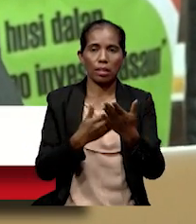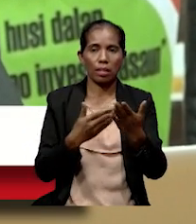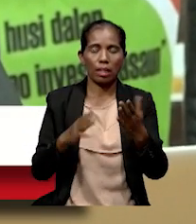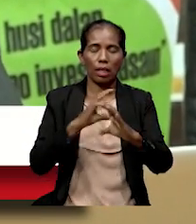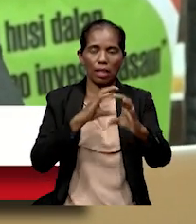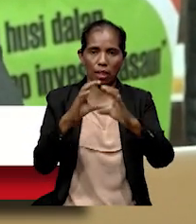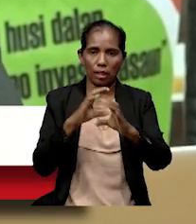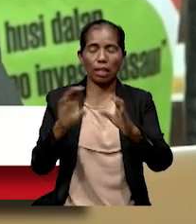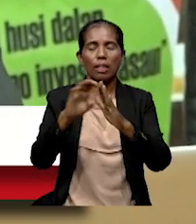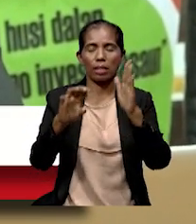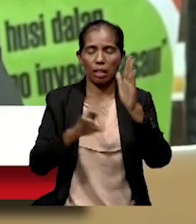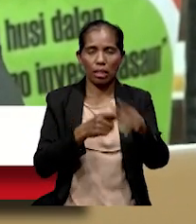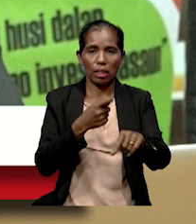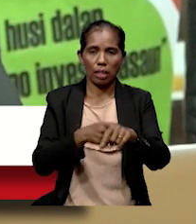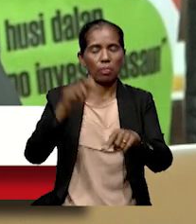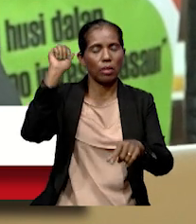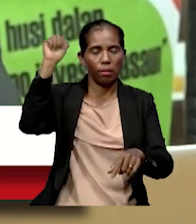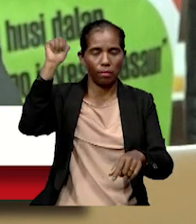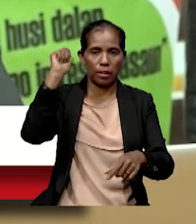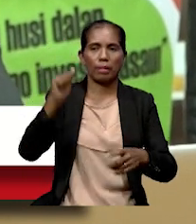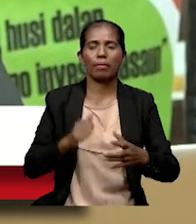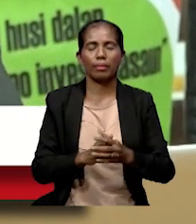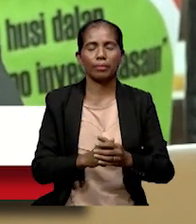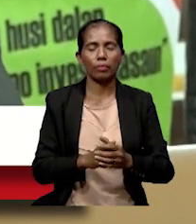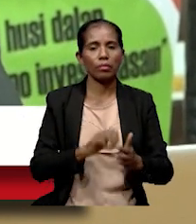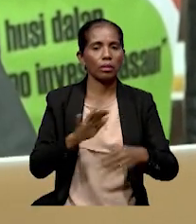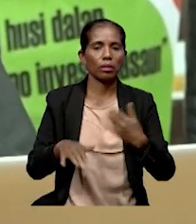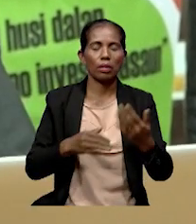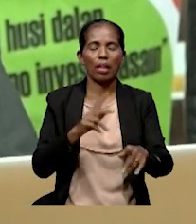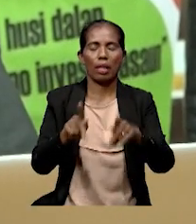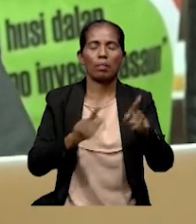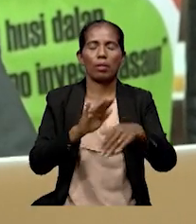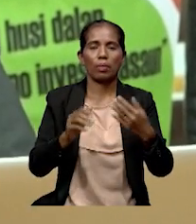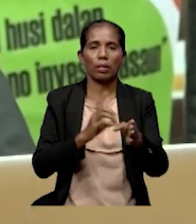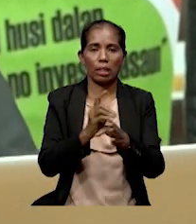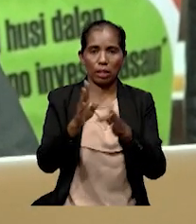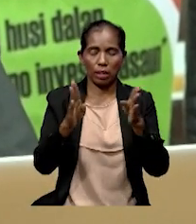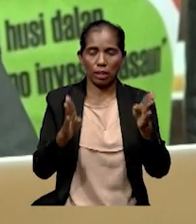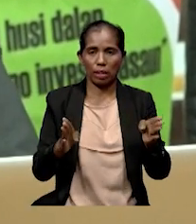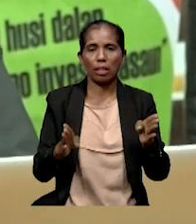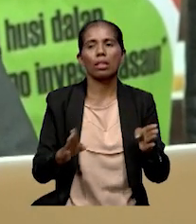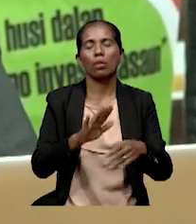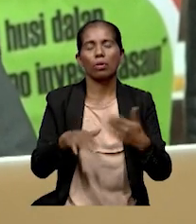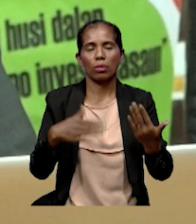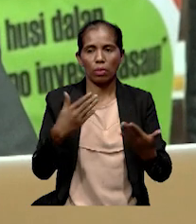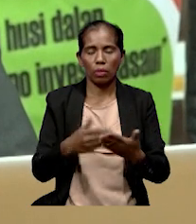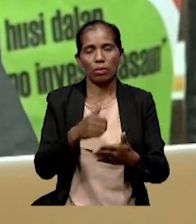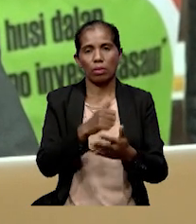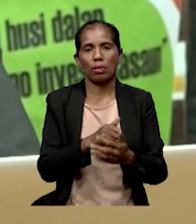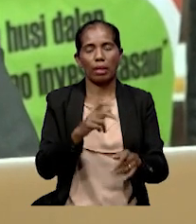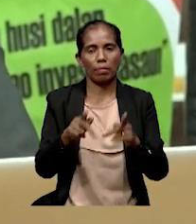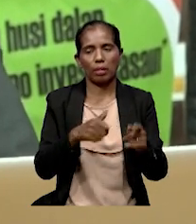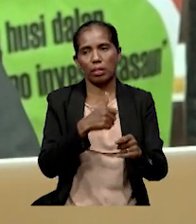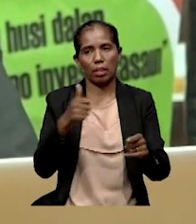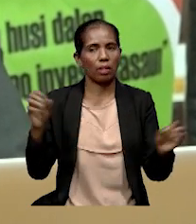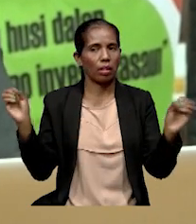Durante tempo campanha, militantes, ca dirigentes, ca apoiantes sira, balum, lá o